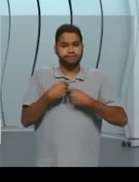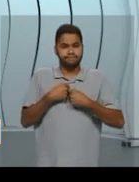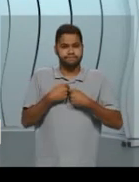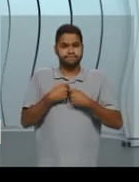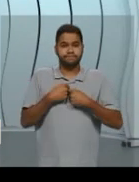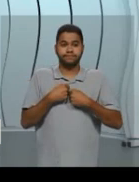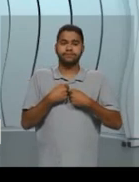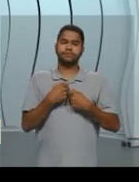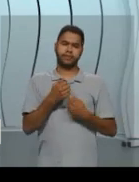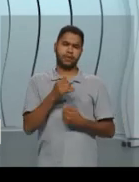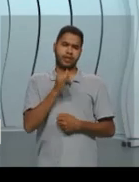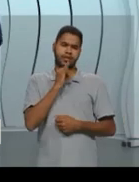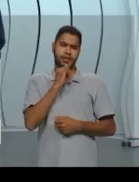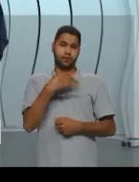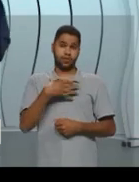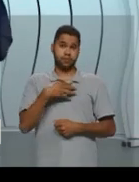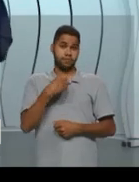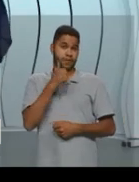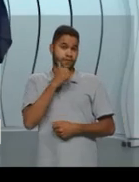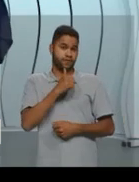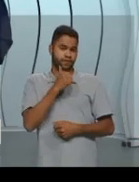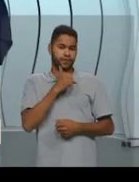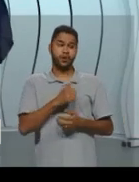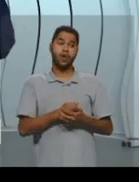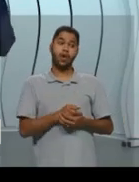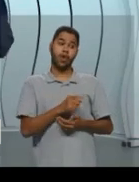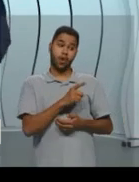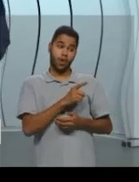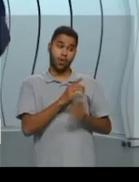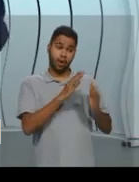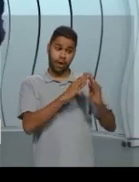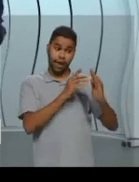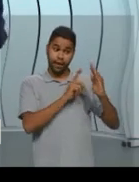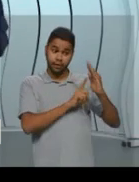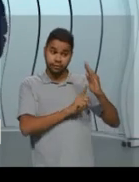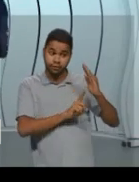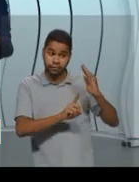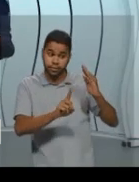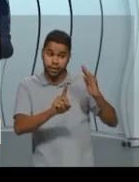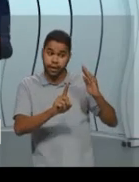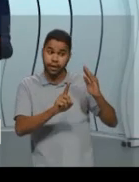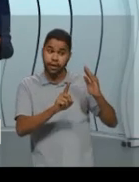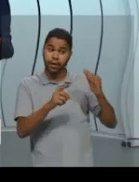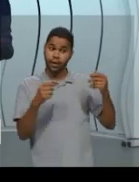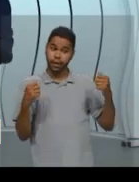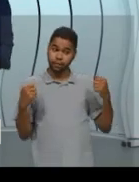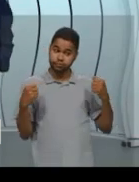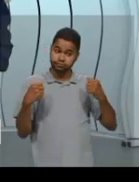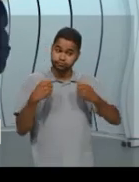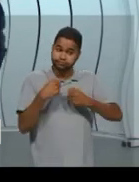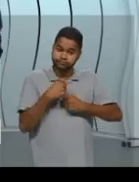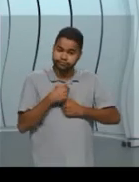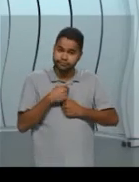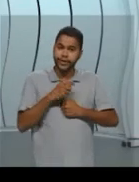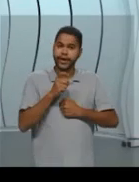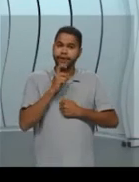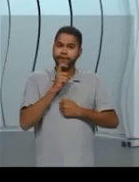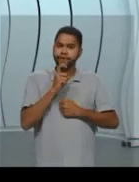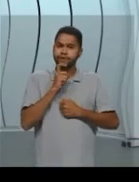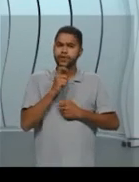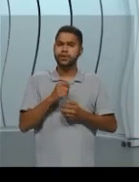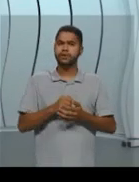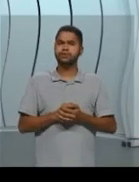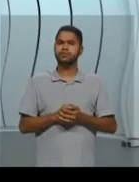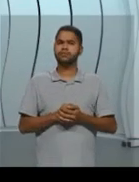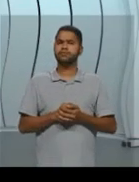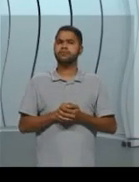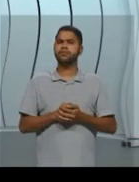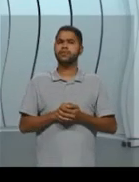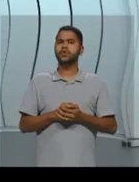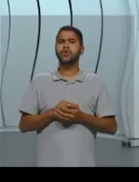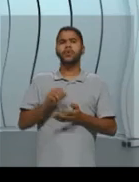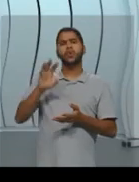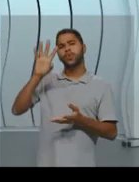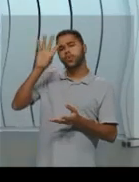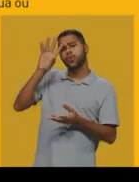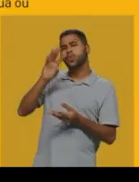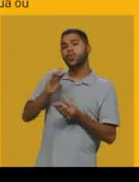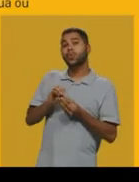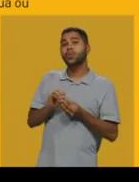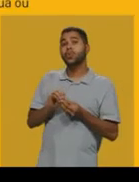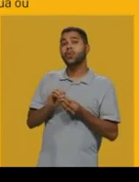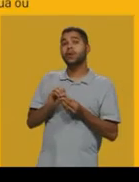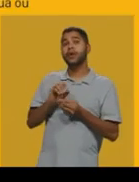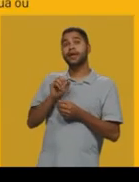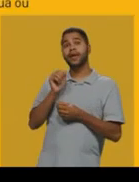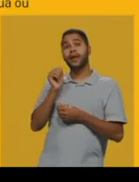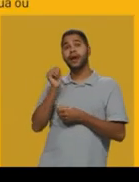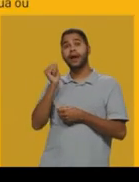minha filha, por exemplo, quando sair de casa, não se esqueça de levar um casaco. O que está subentendido aí? Que lá